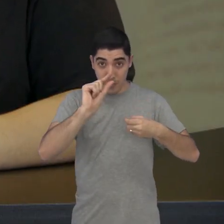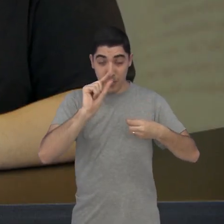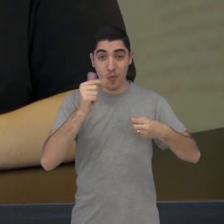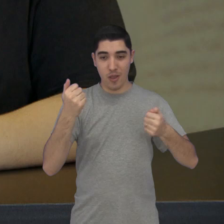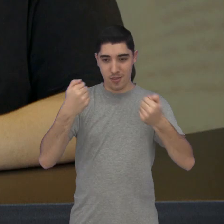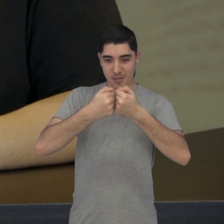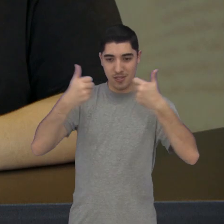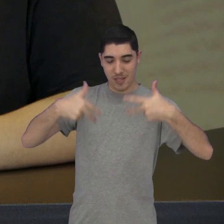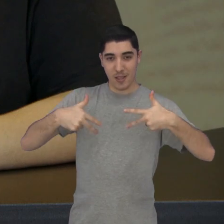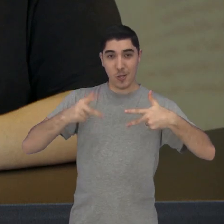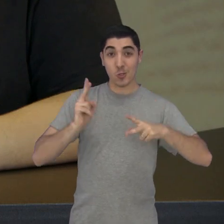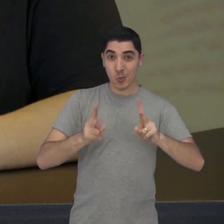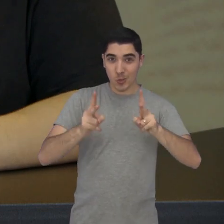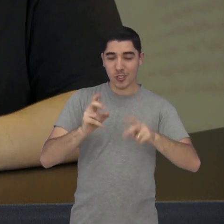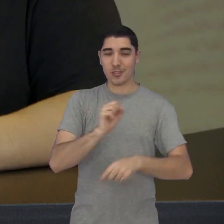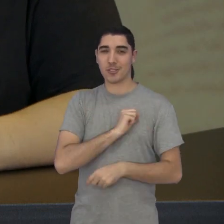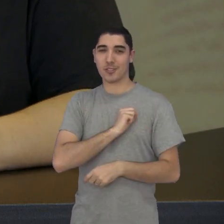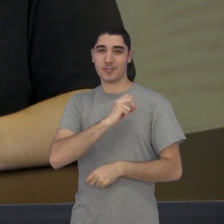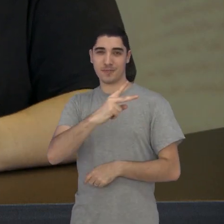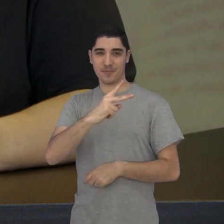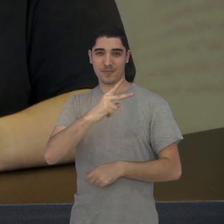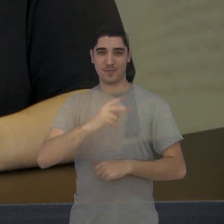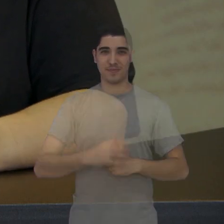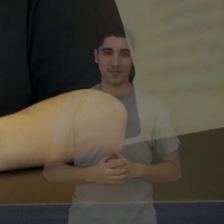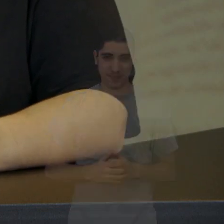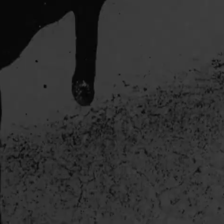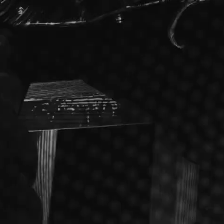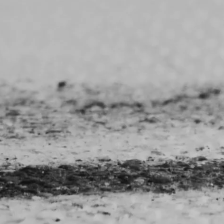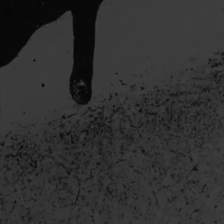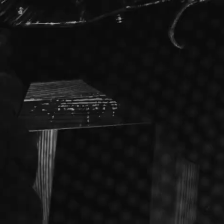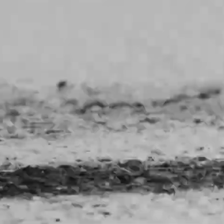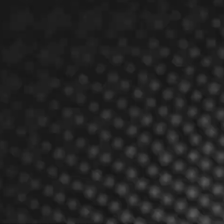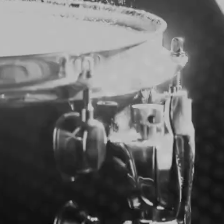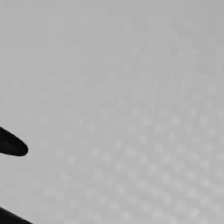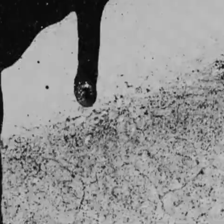com mais Tá Ligado e mais Mazzaropi. É nóis!